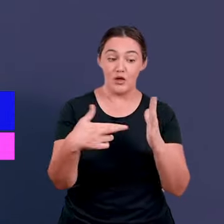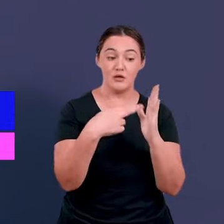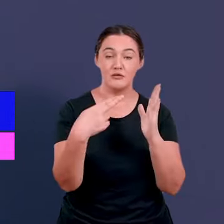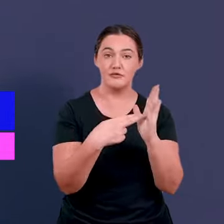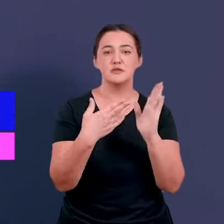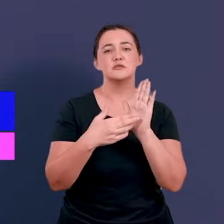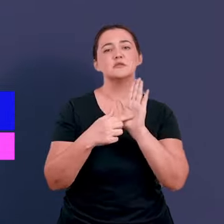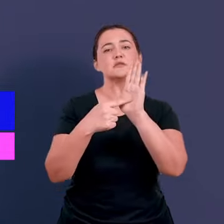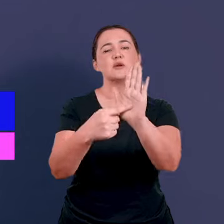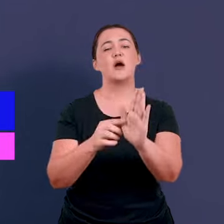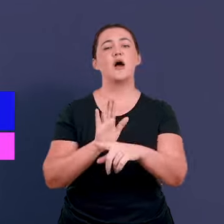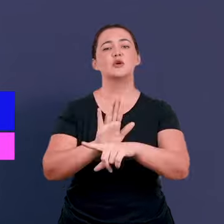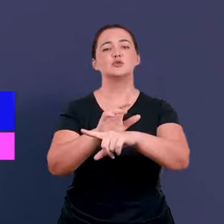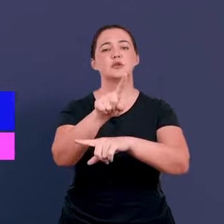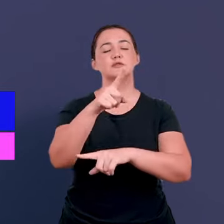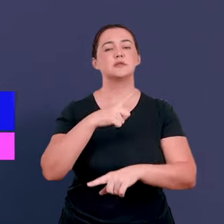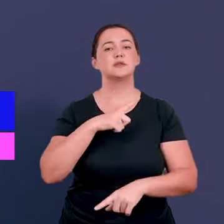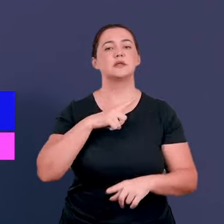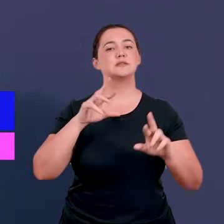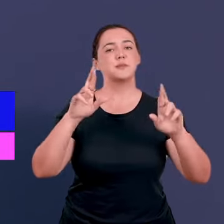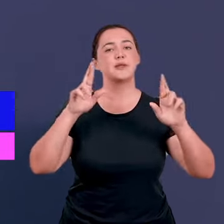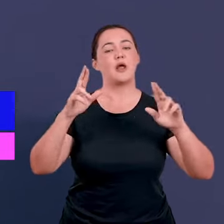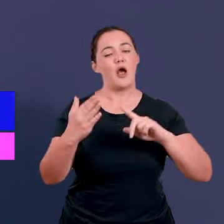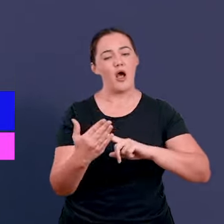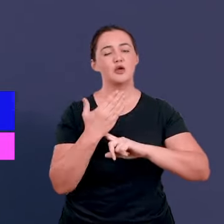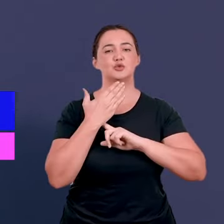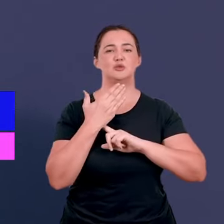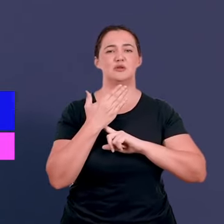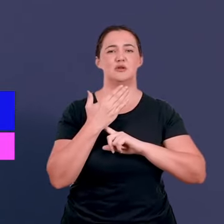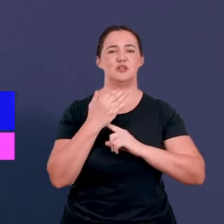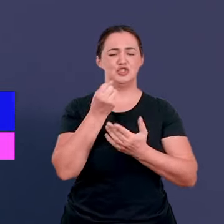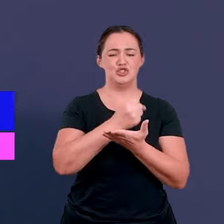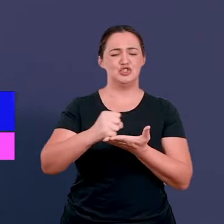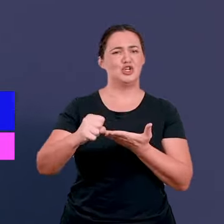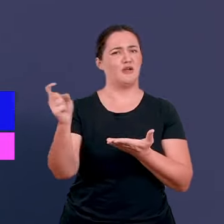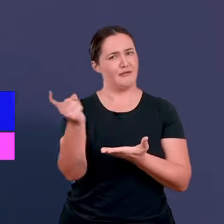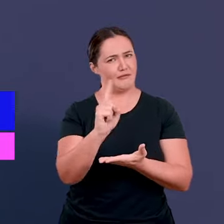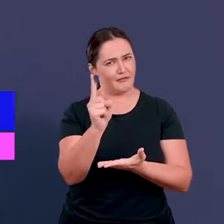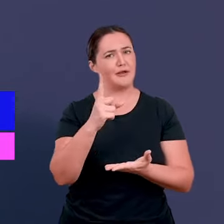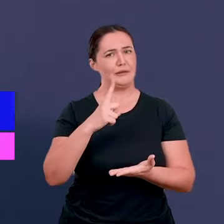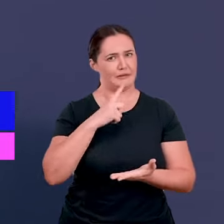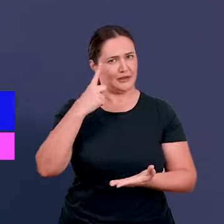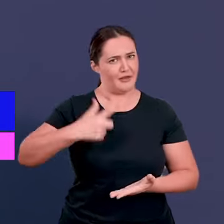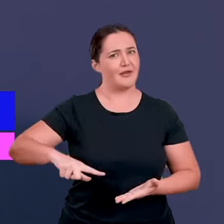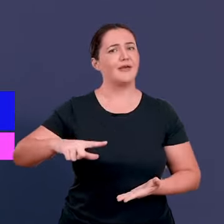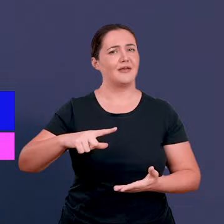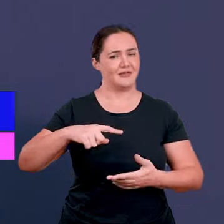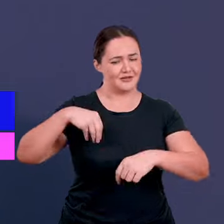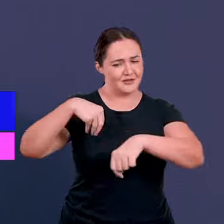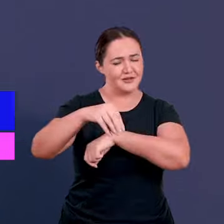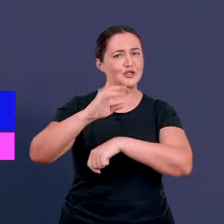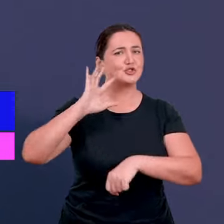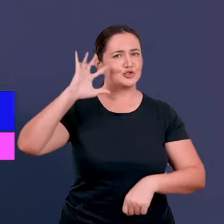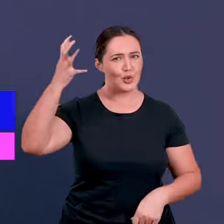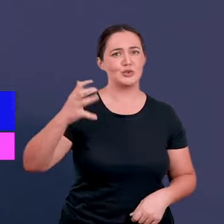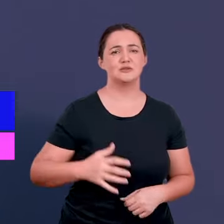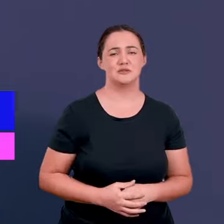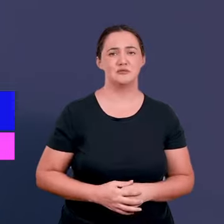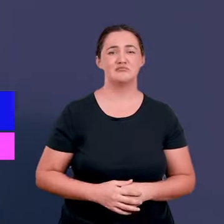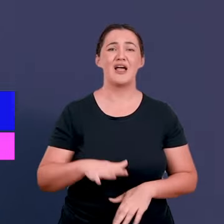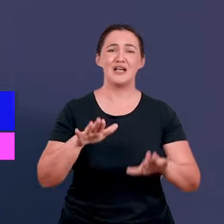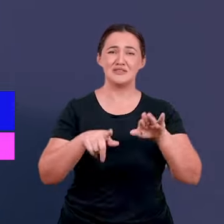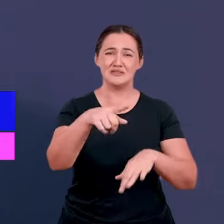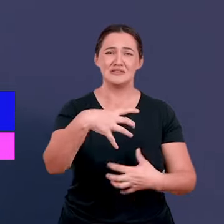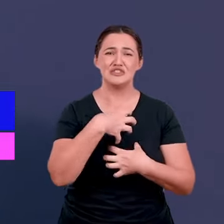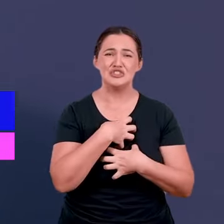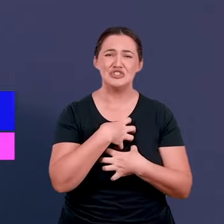ajudar a ter esperança, tá bom? Nada está perdido, tá bom? Tá me ouvindo o que eu estou falando? Talvez você está